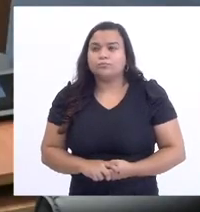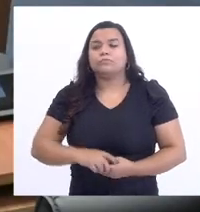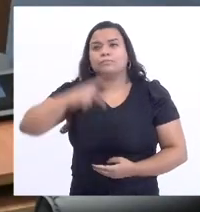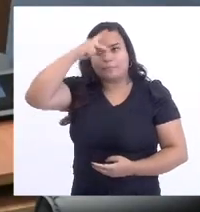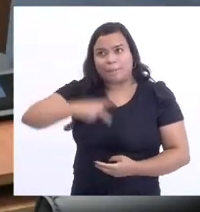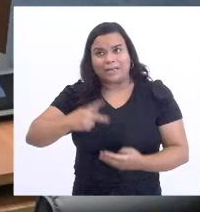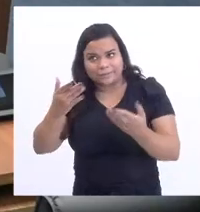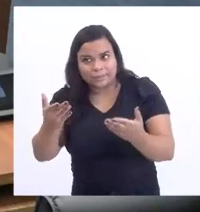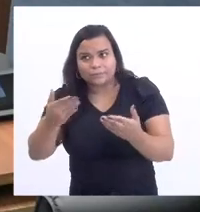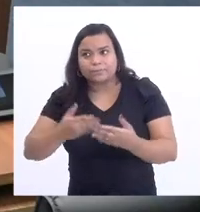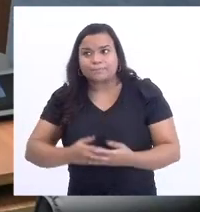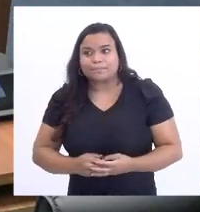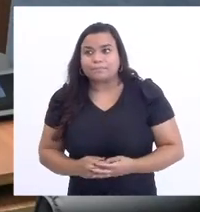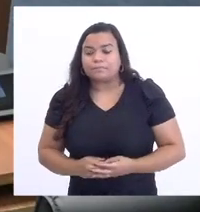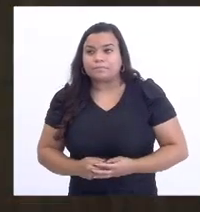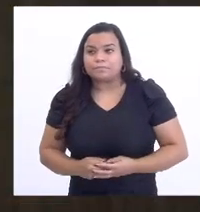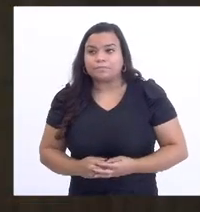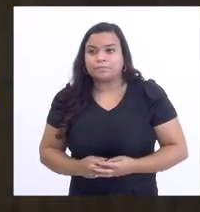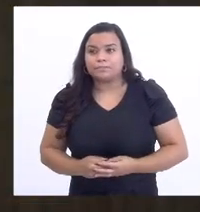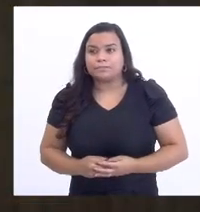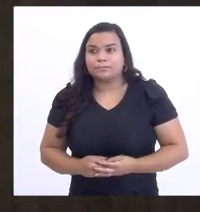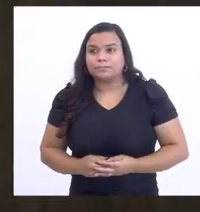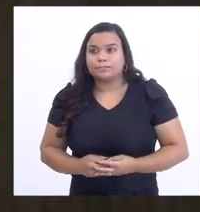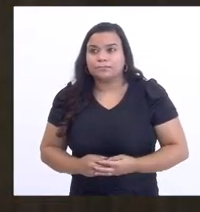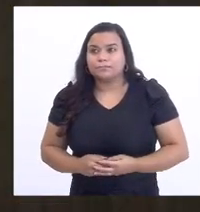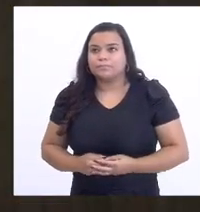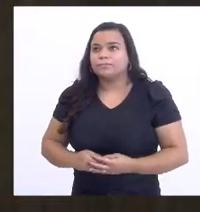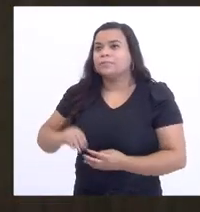Presidente. Ô, Jair,